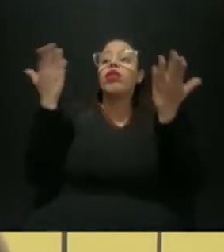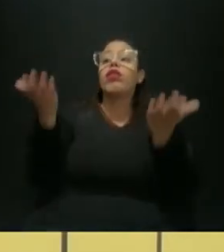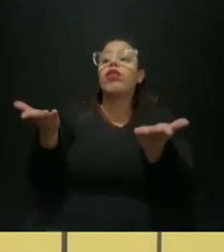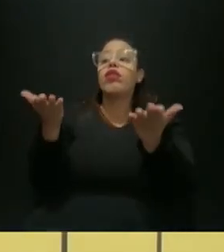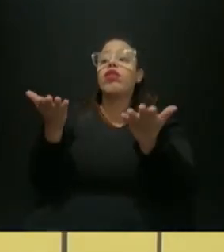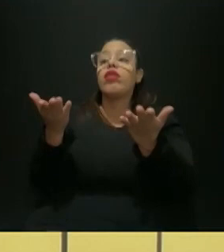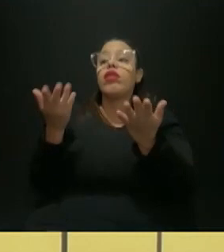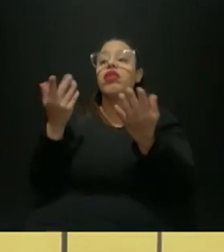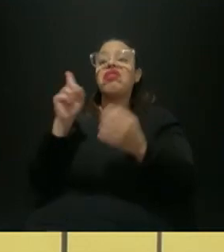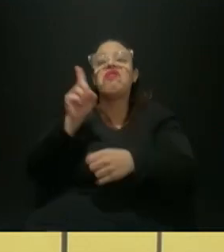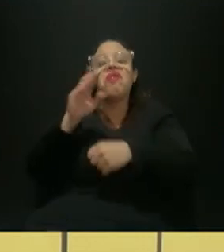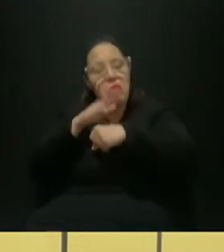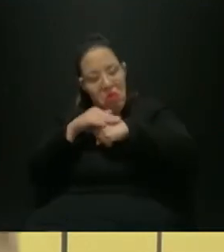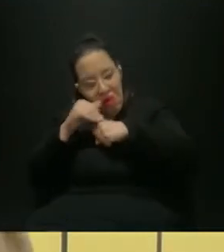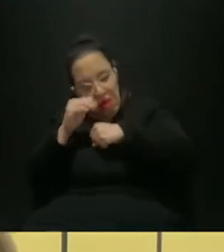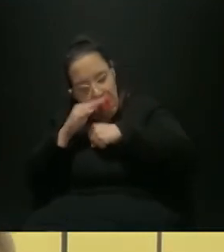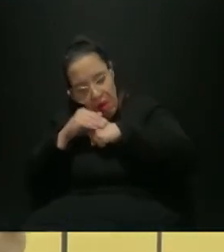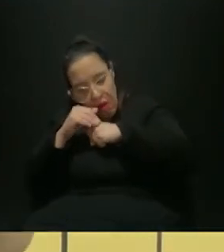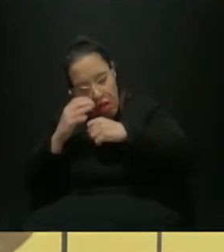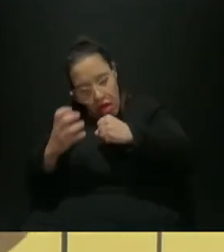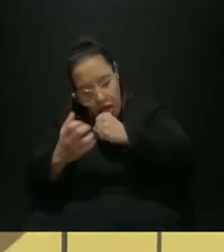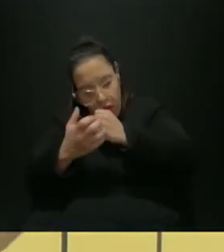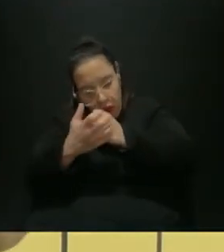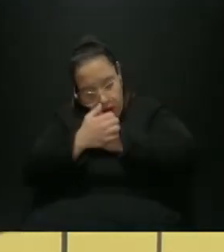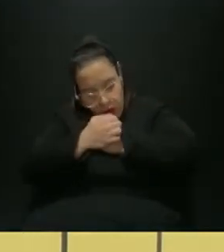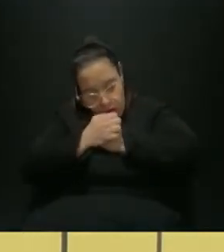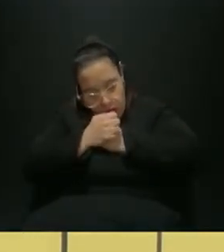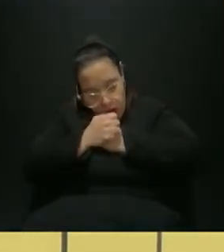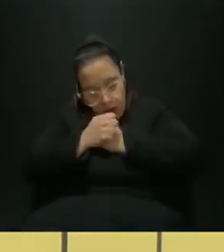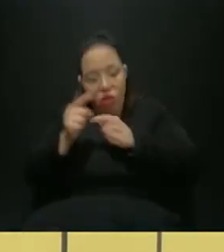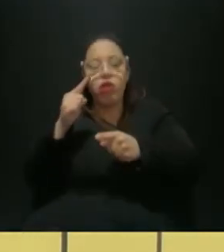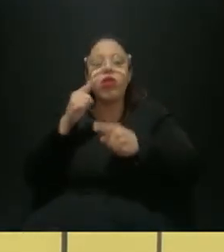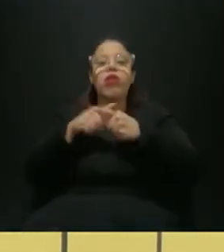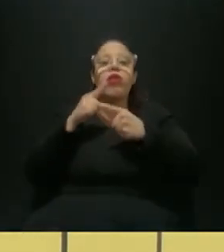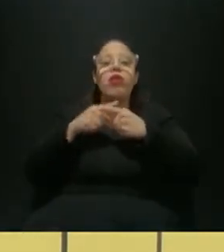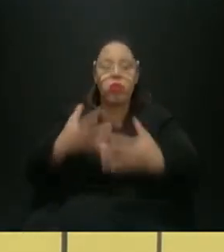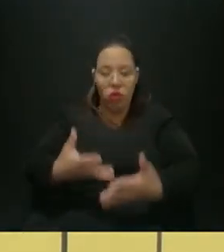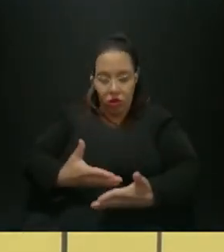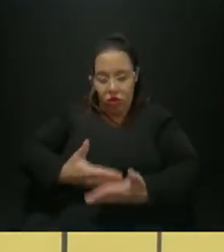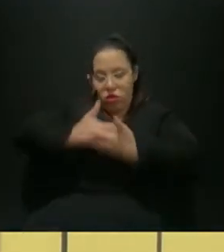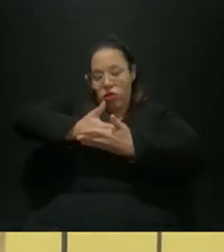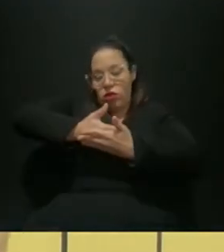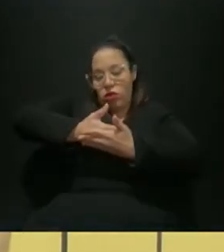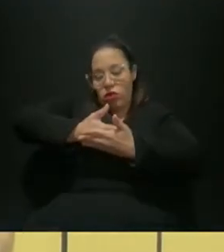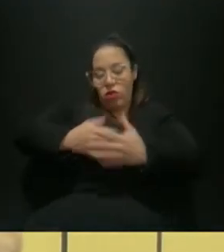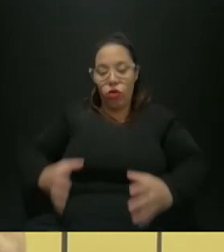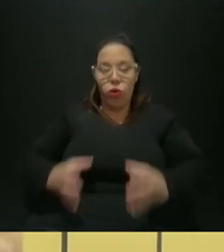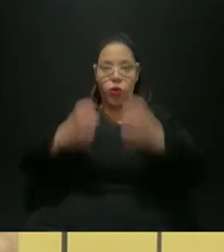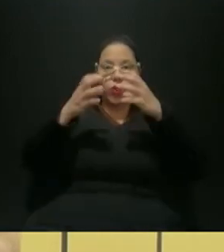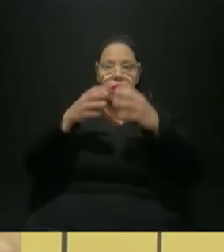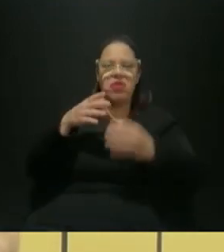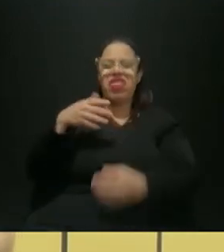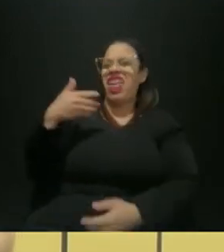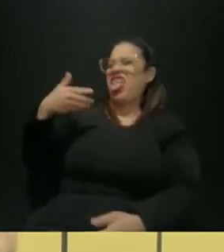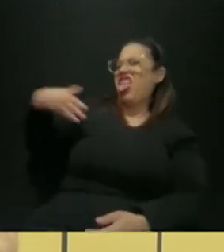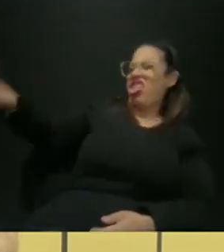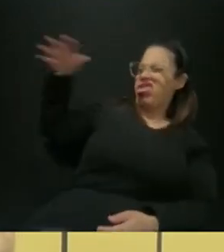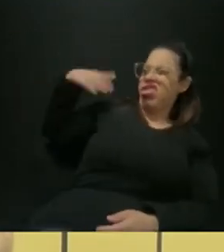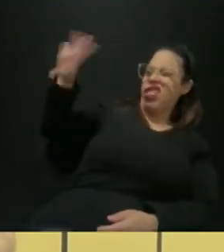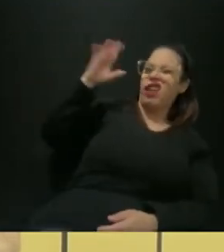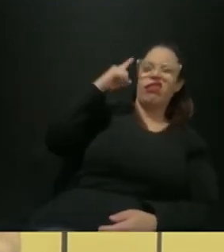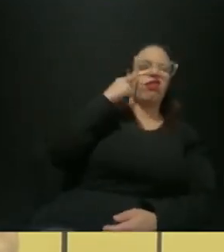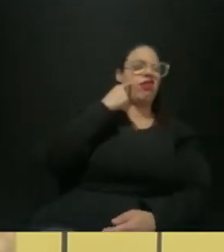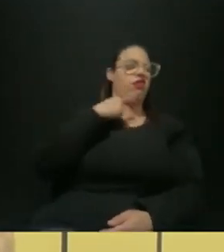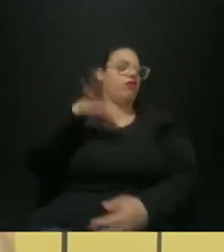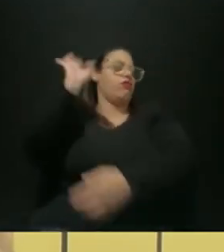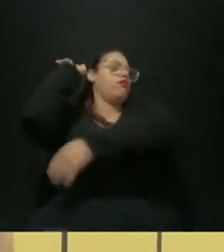não é bem acolhida? Por que ela não vai ao colo? O que acontece que a gente fala, deixa chorar que ela vai aprender, senão você vai ver, ela vai ficar irritada